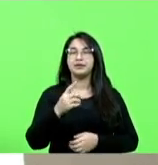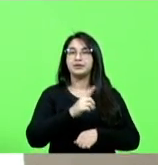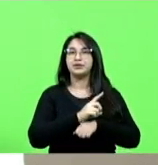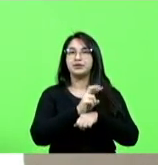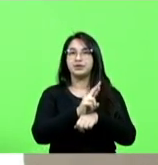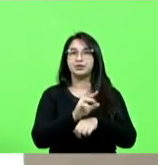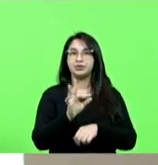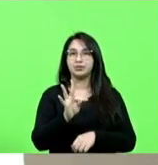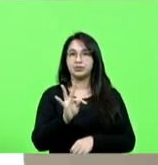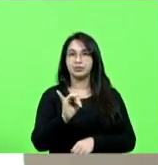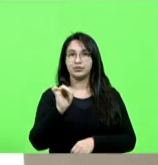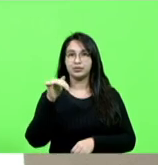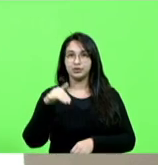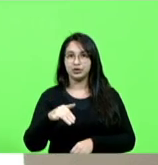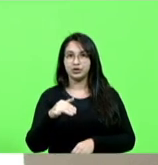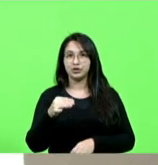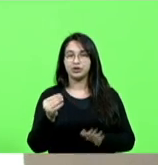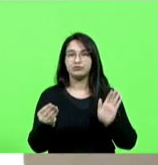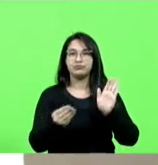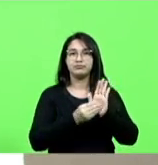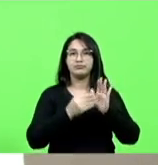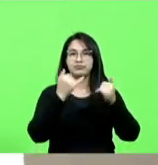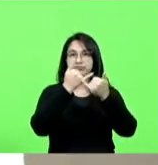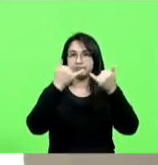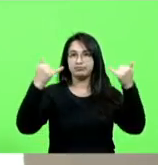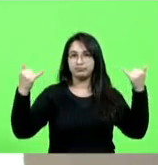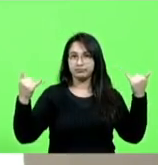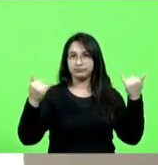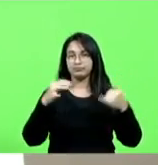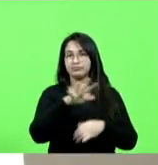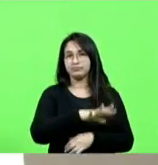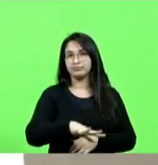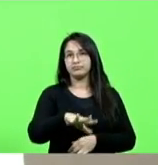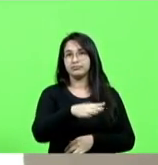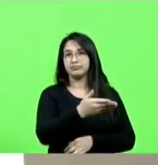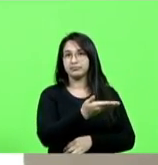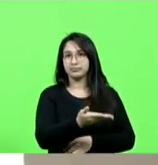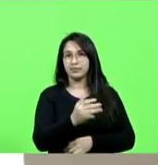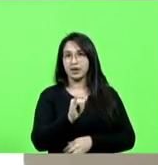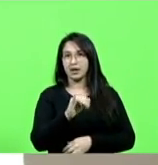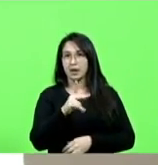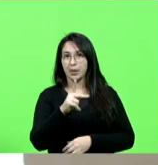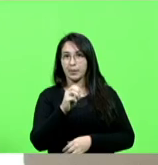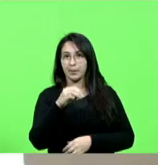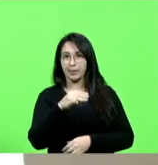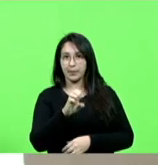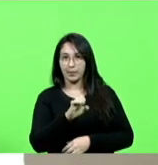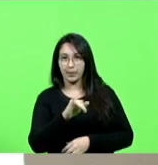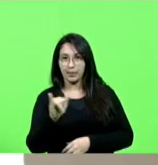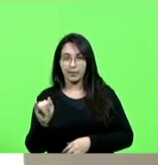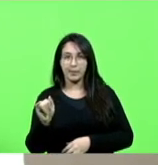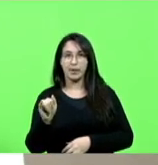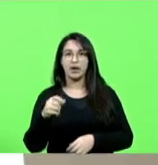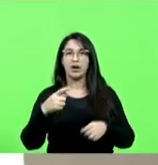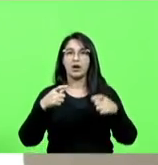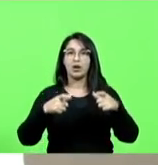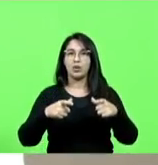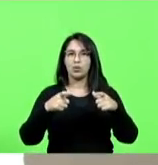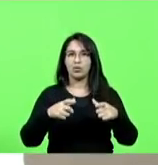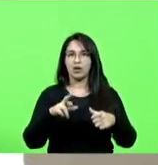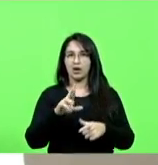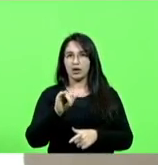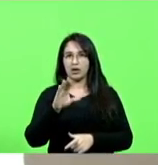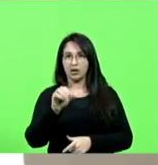Celular SA a instalação de uma antena de telefonia móvel no distrito de Ipomeia, localizado no município de Rio das Antas. Em